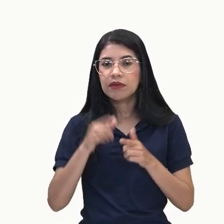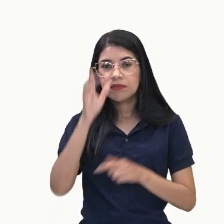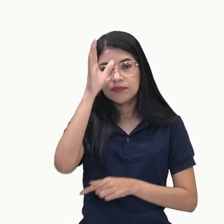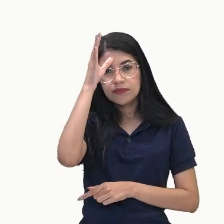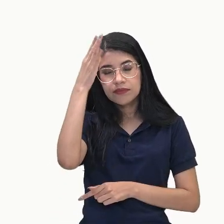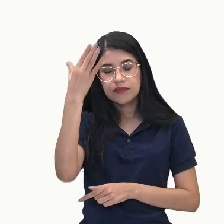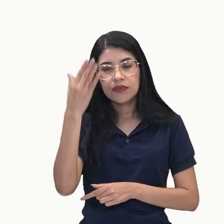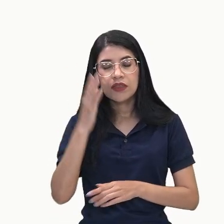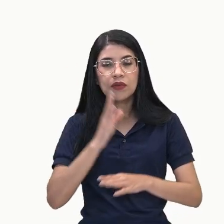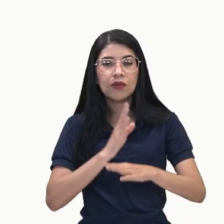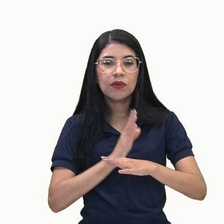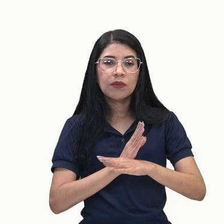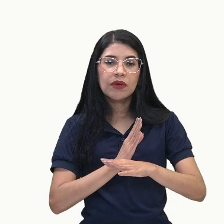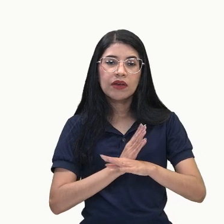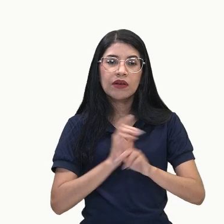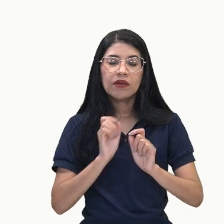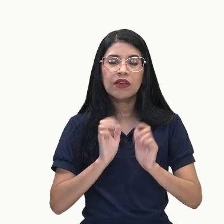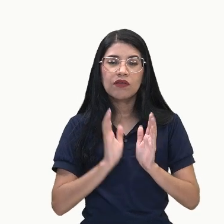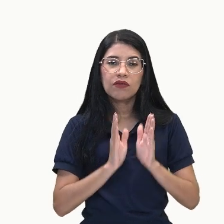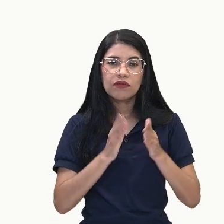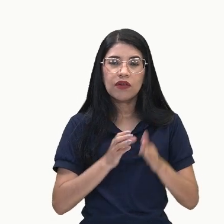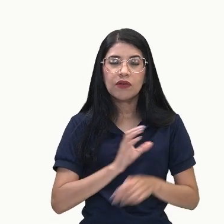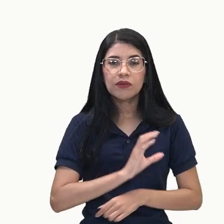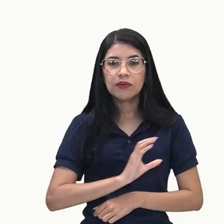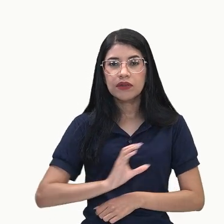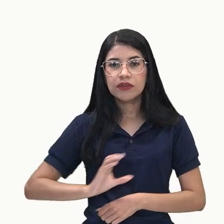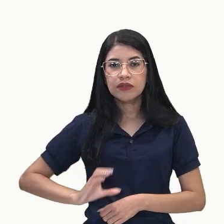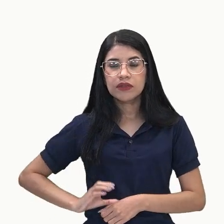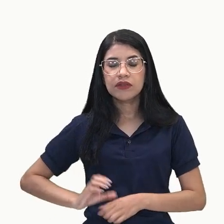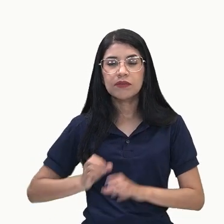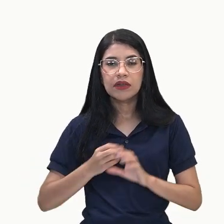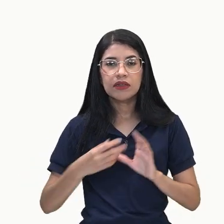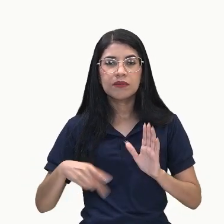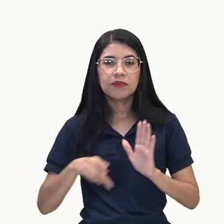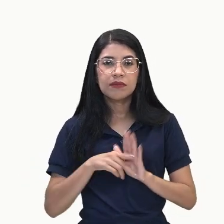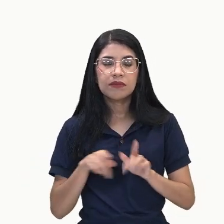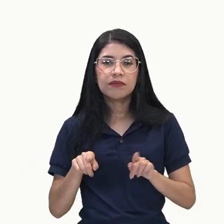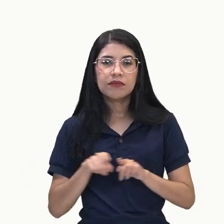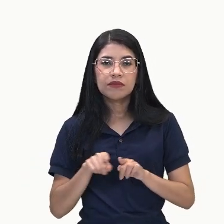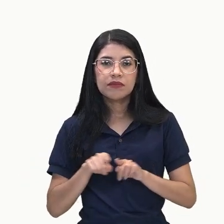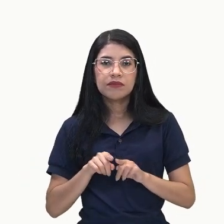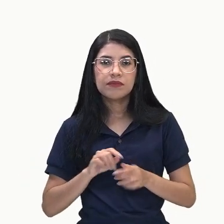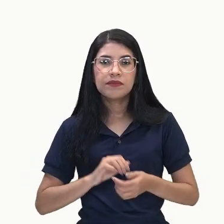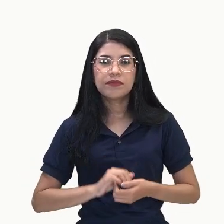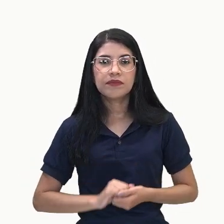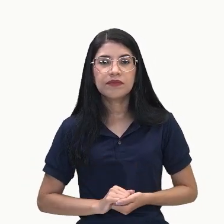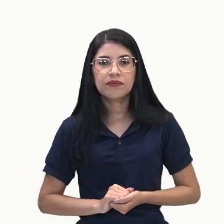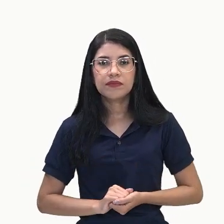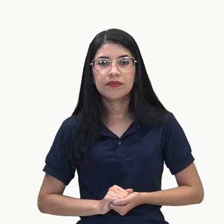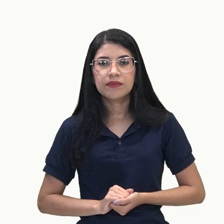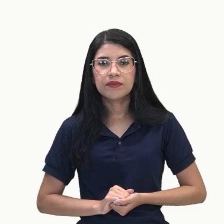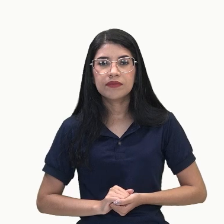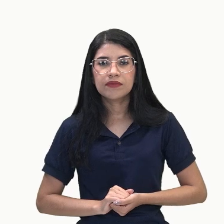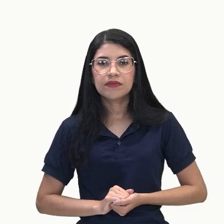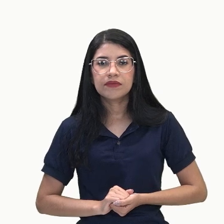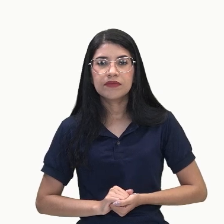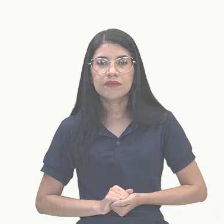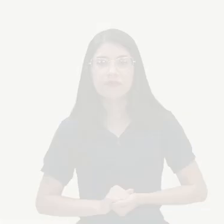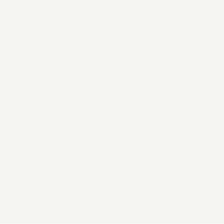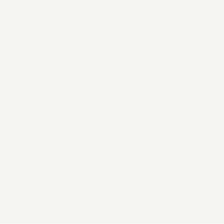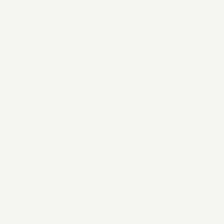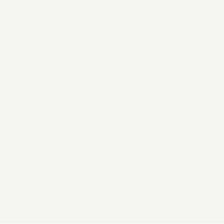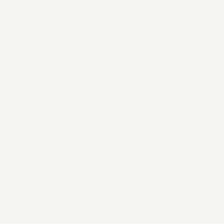O barroco, o cristianismo, uma das características, cristianismo, né? Deus,